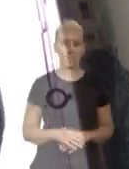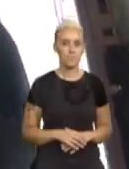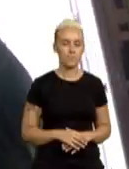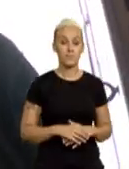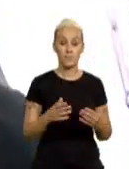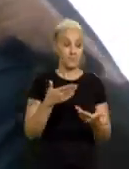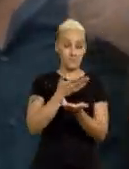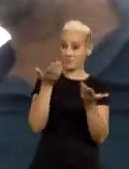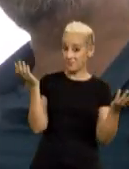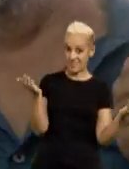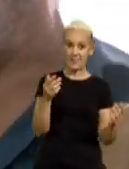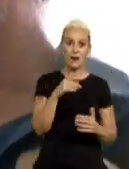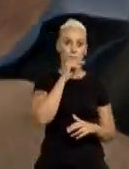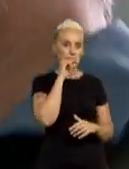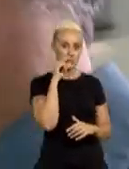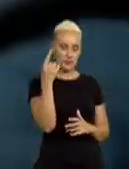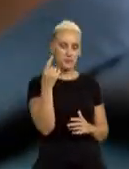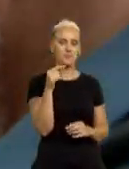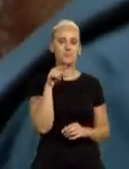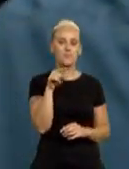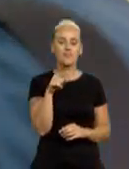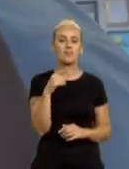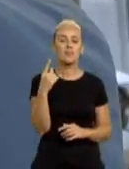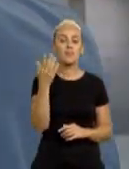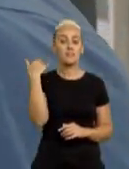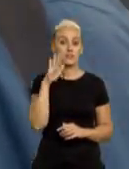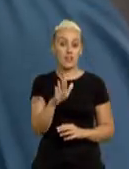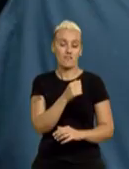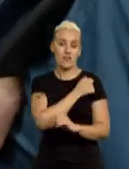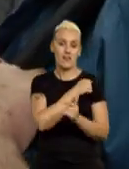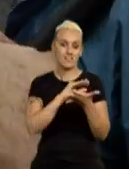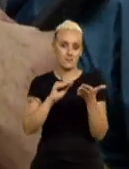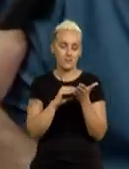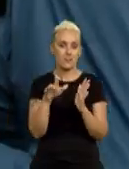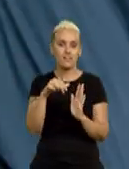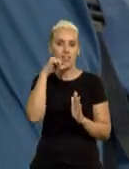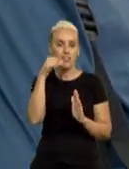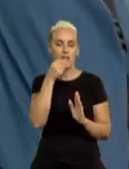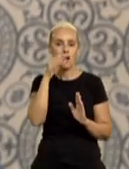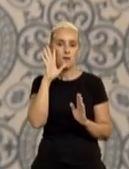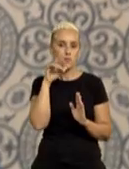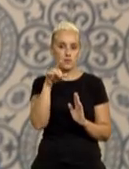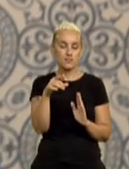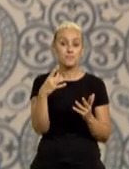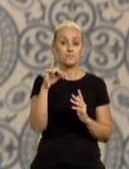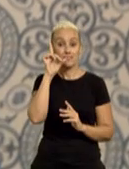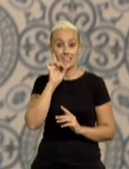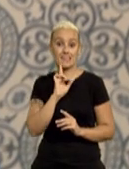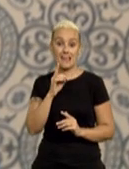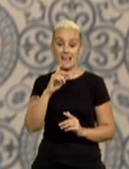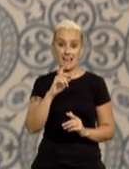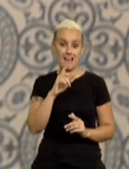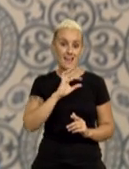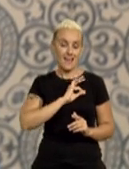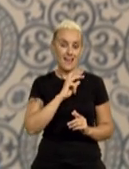Então, esta é a Tasca do Pinto, onde eu, quando estava nas casas da escrita, vinha sempre a almoçar. A dona Adelina, que está de férias agora, mas que